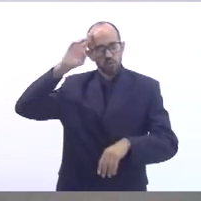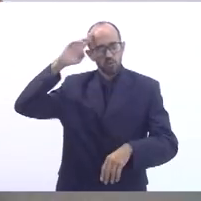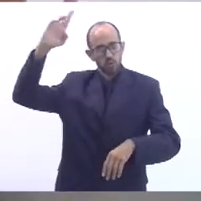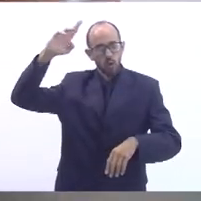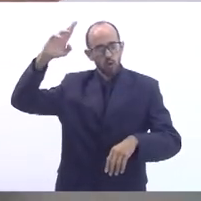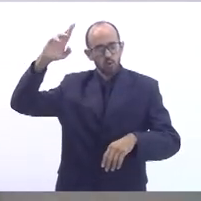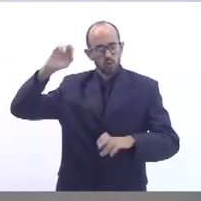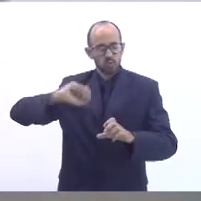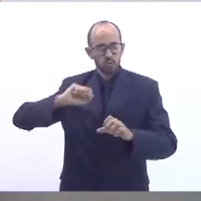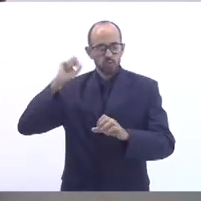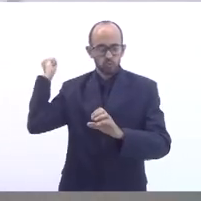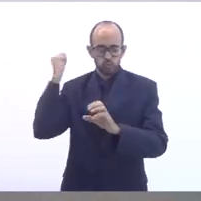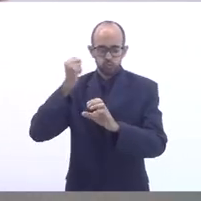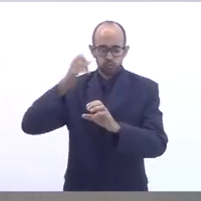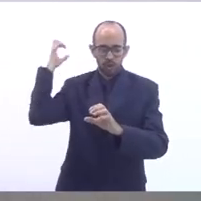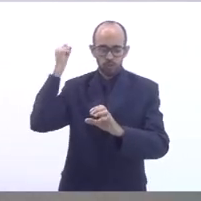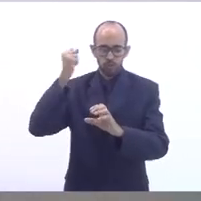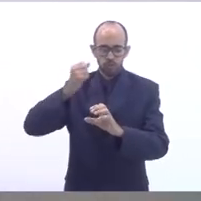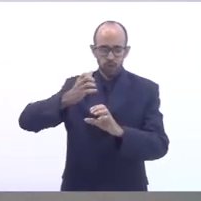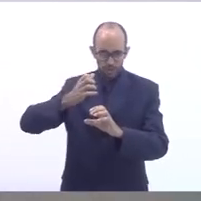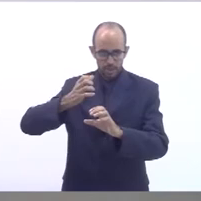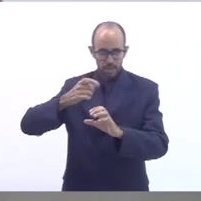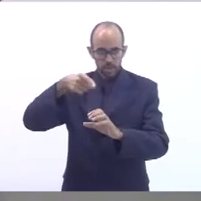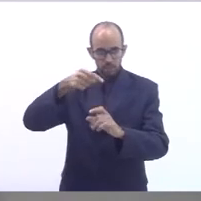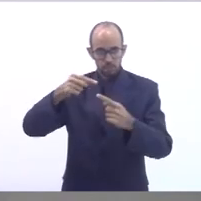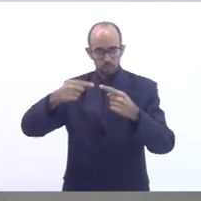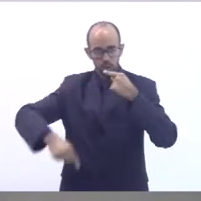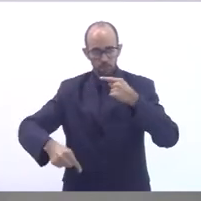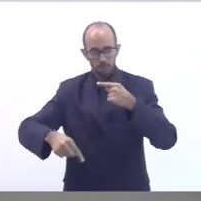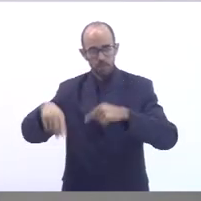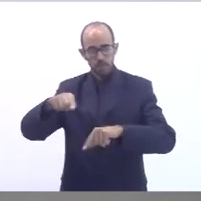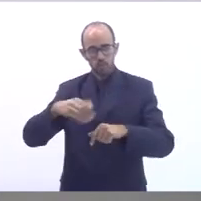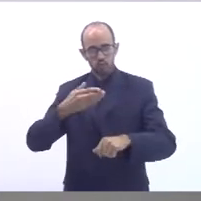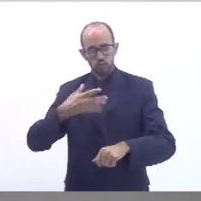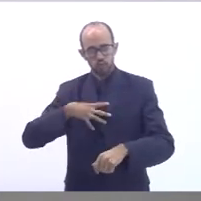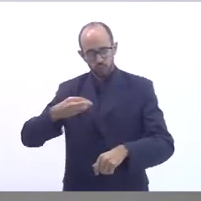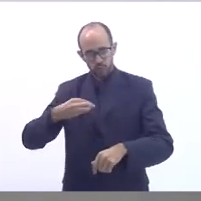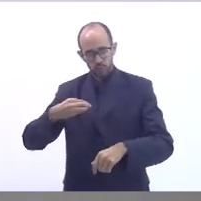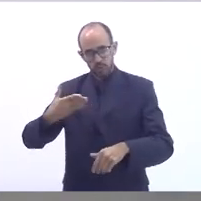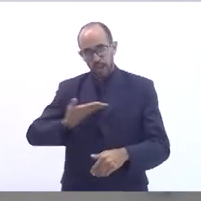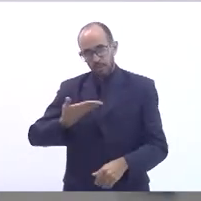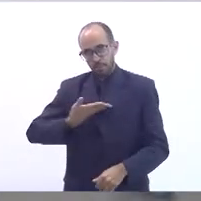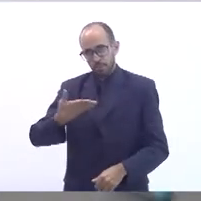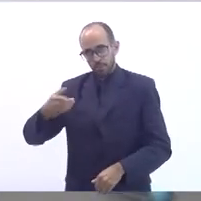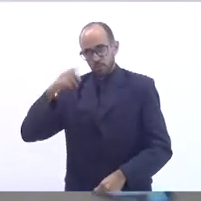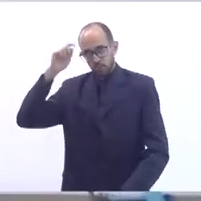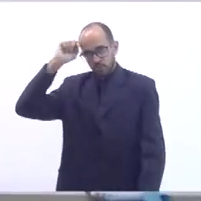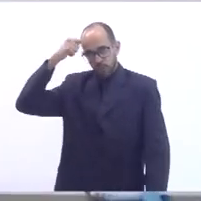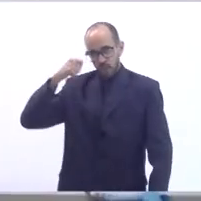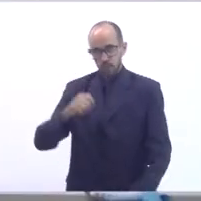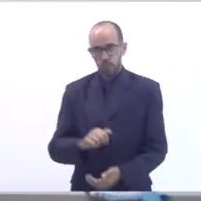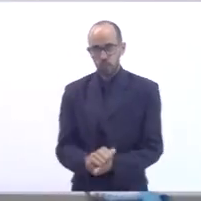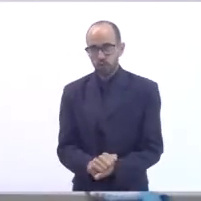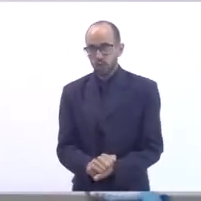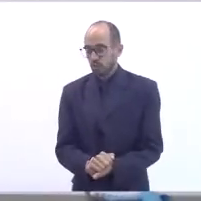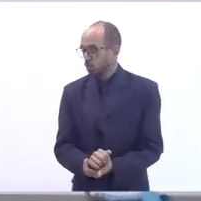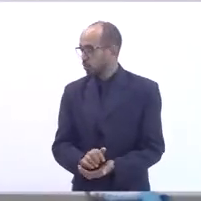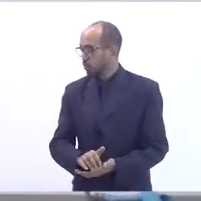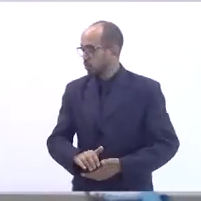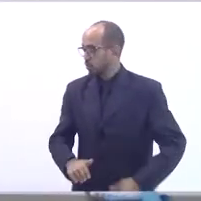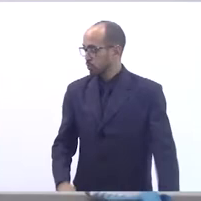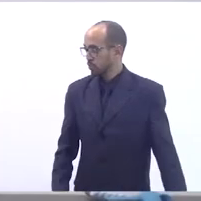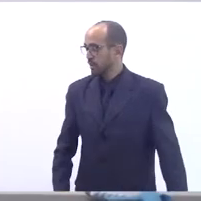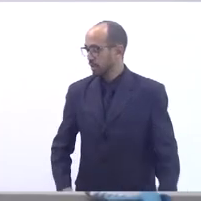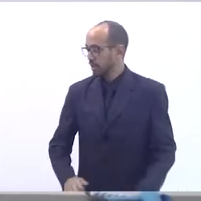que proibiam os seus filhos a terem amizade com os negros e aí a gente vê que essa guerra